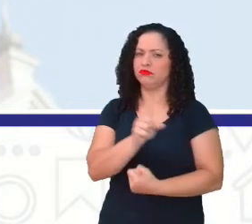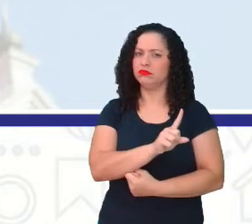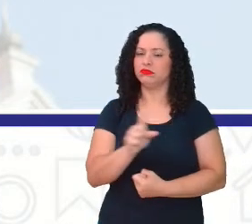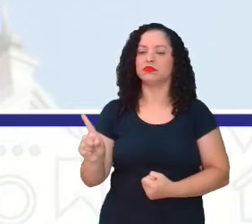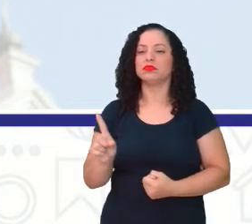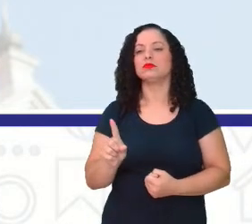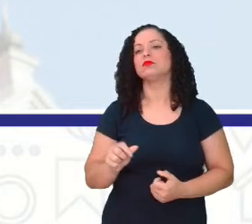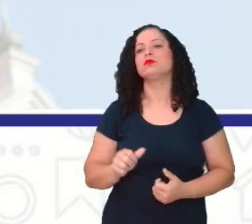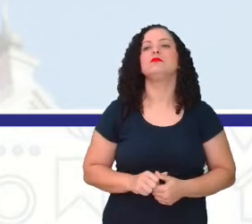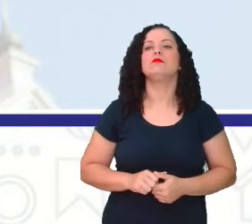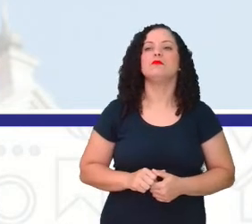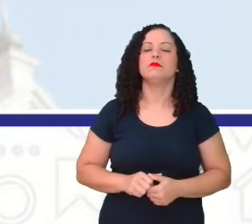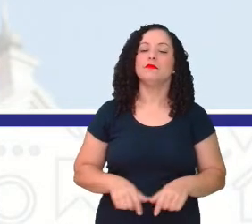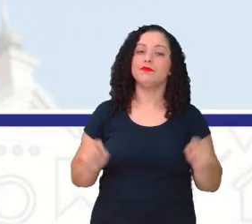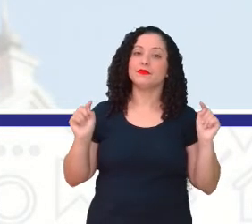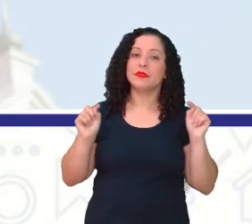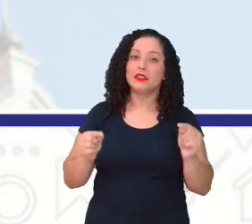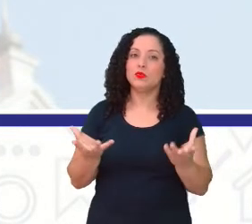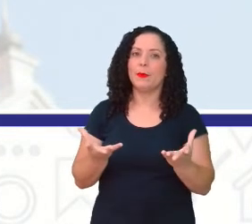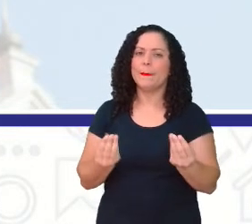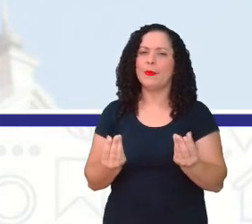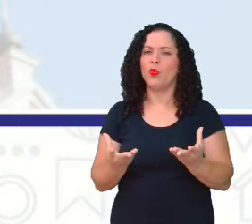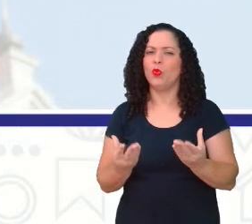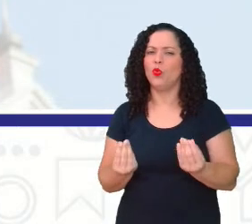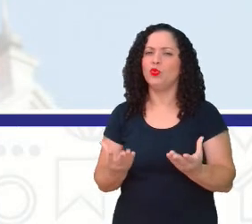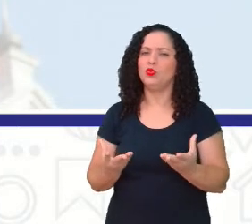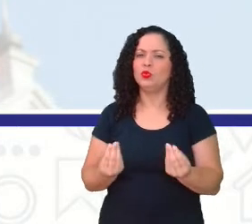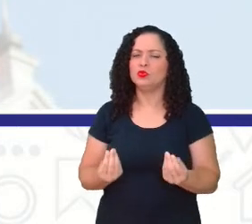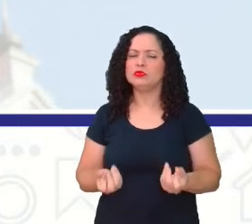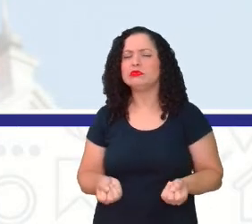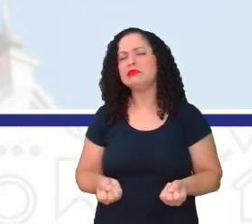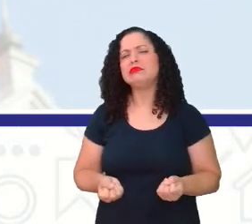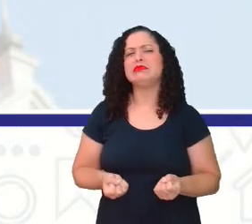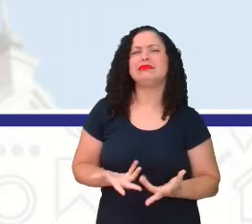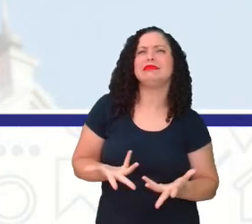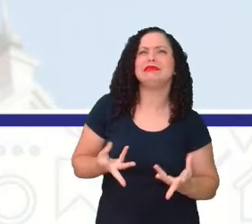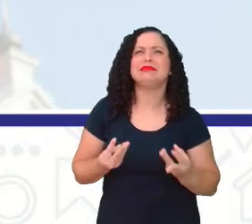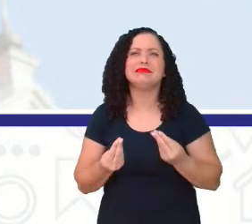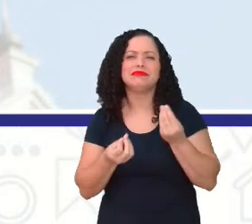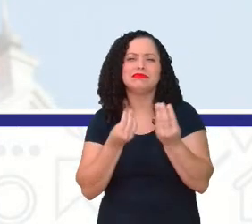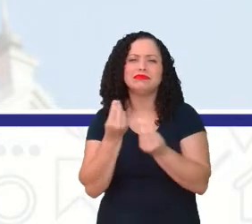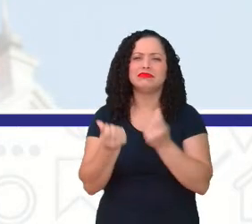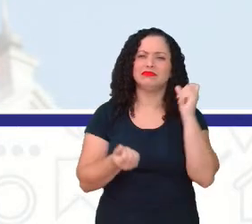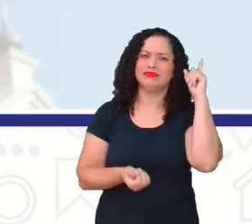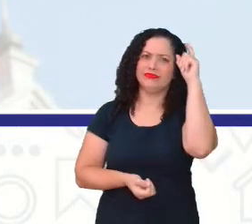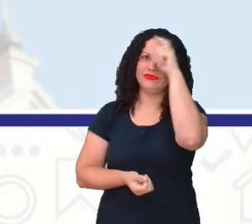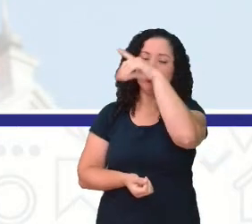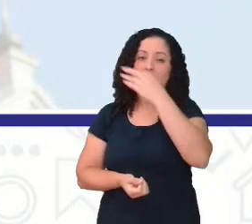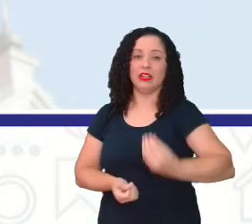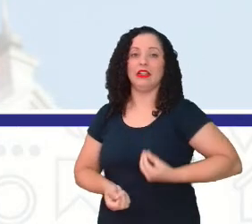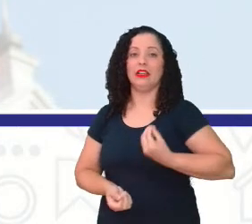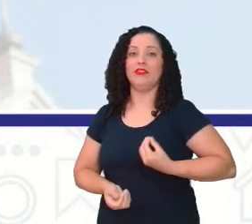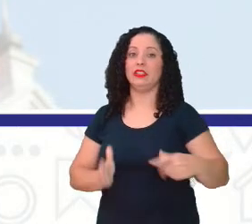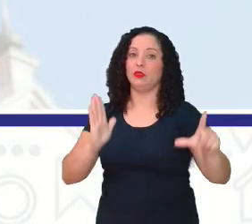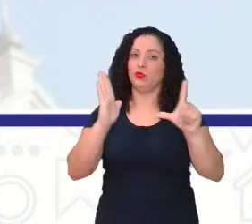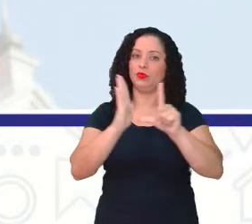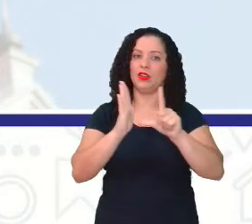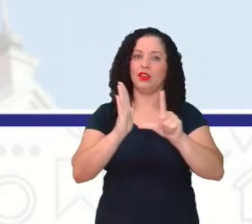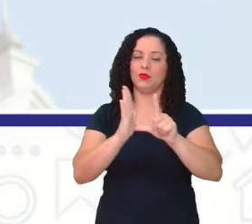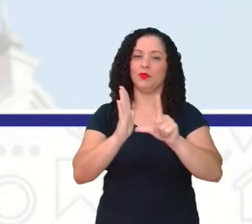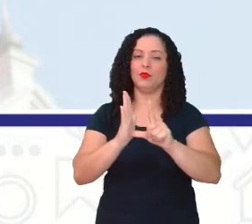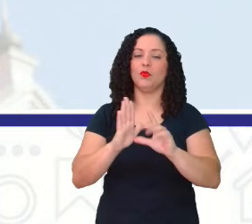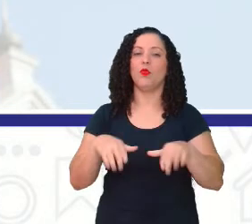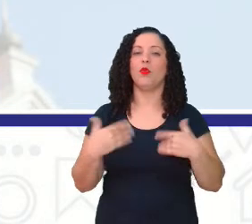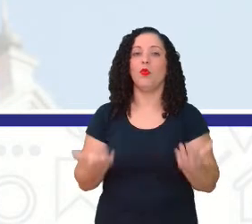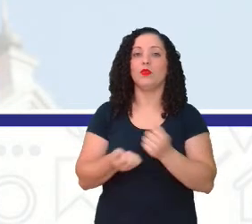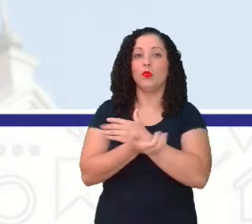episódio aí considerado polêmico na vida do reformador Martim Lutero, porque quando estoura a guerra civil